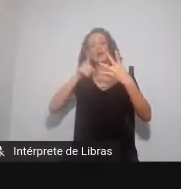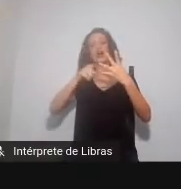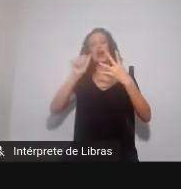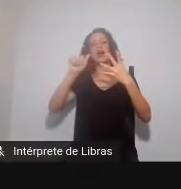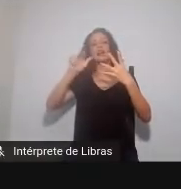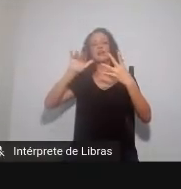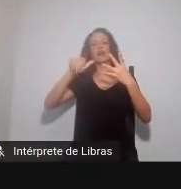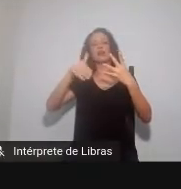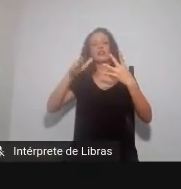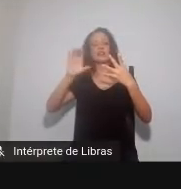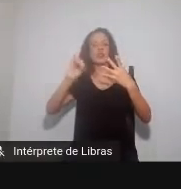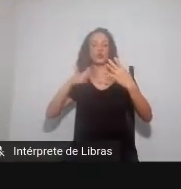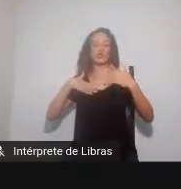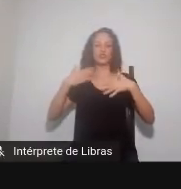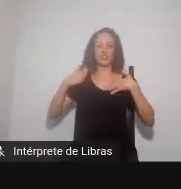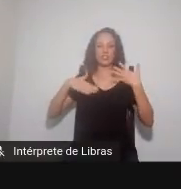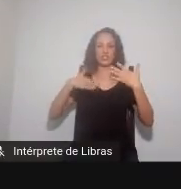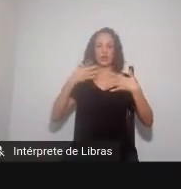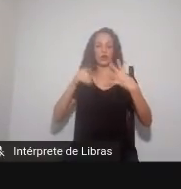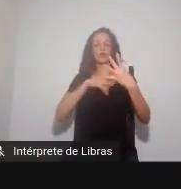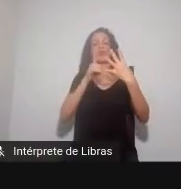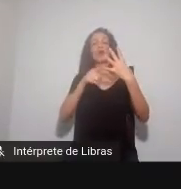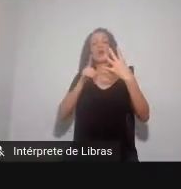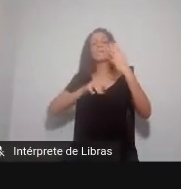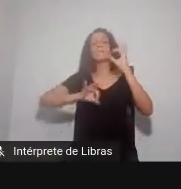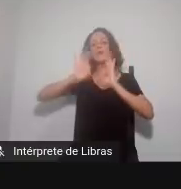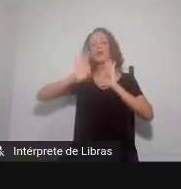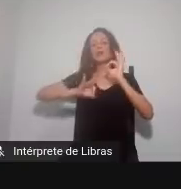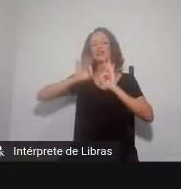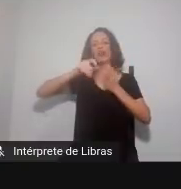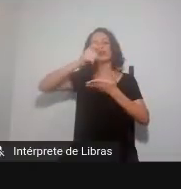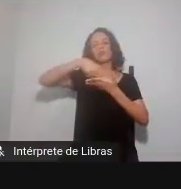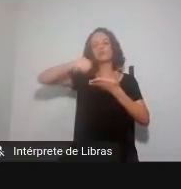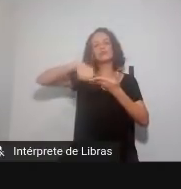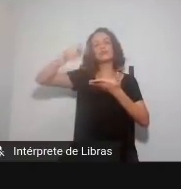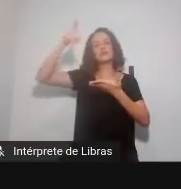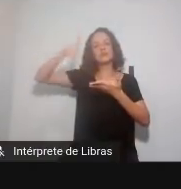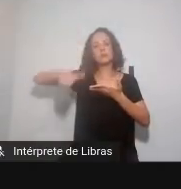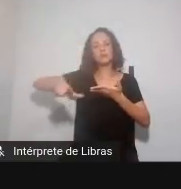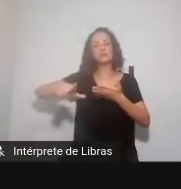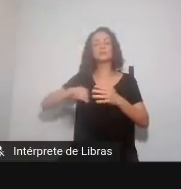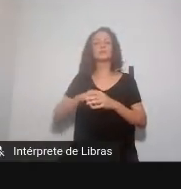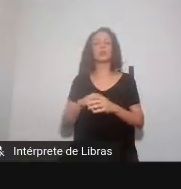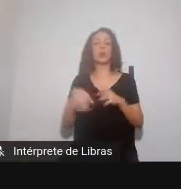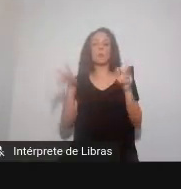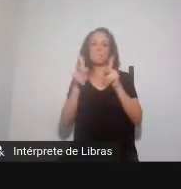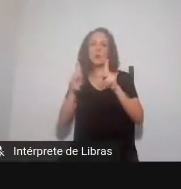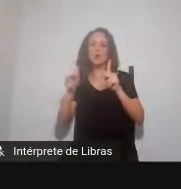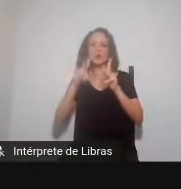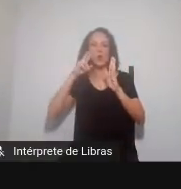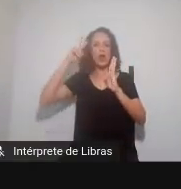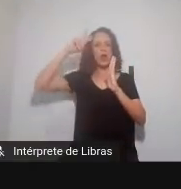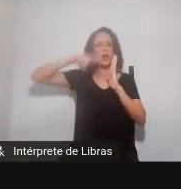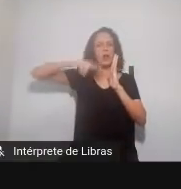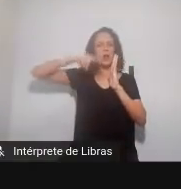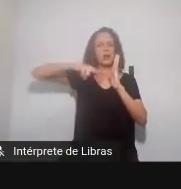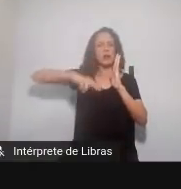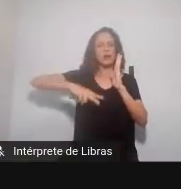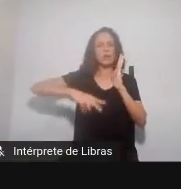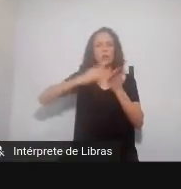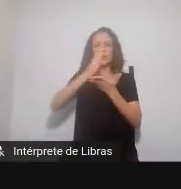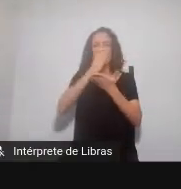contos clássicos e projeto reescrita. As professoras leram vários livros para as